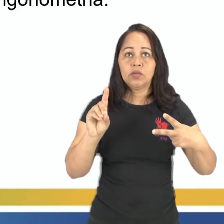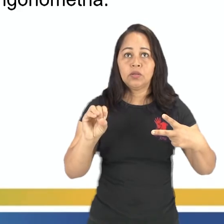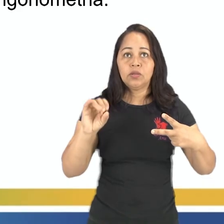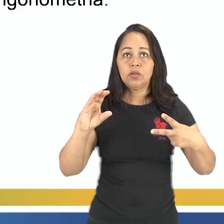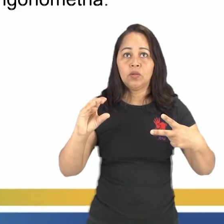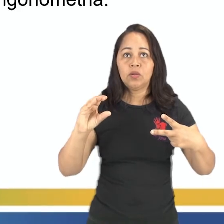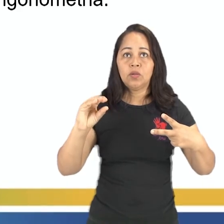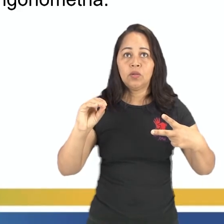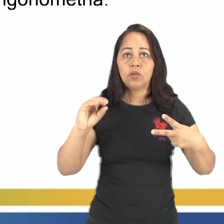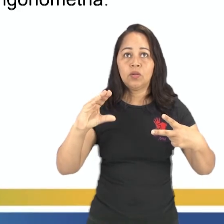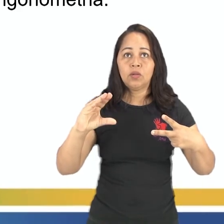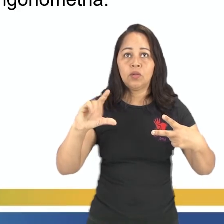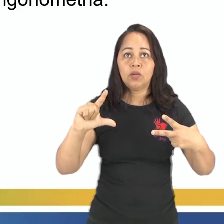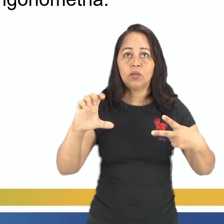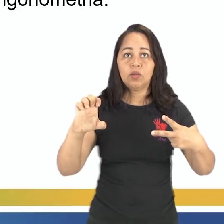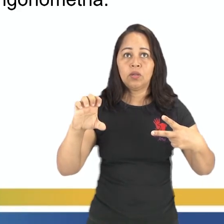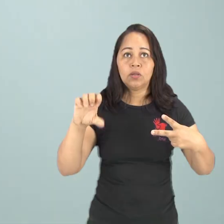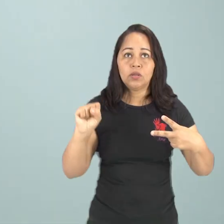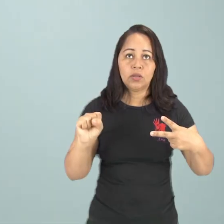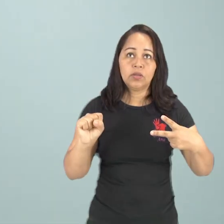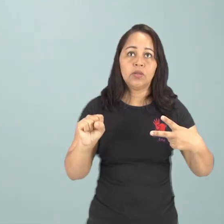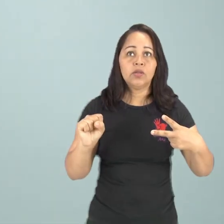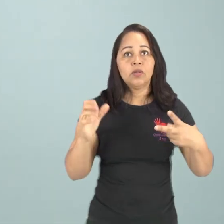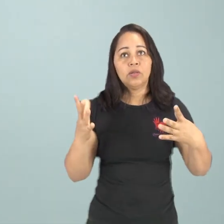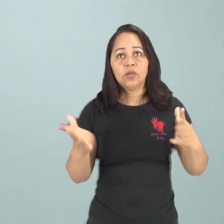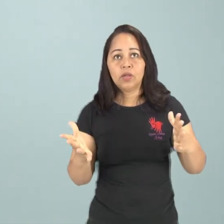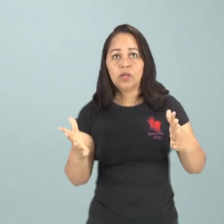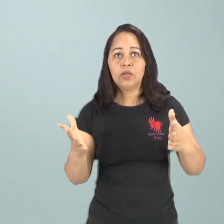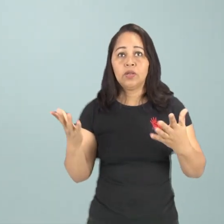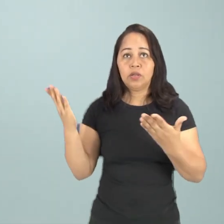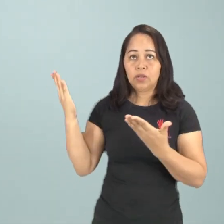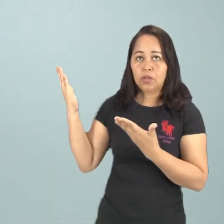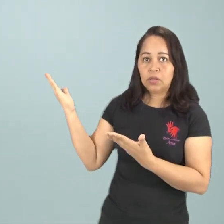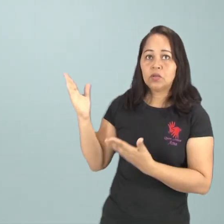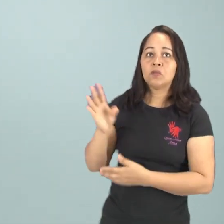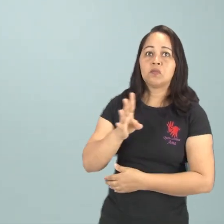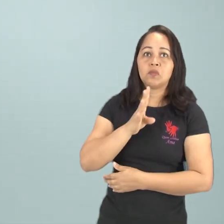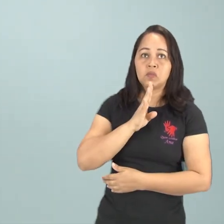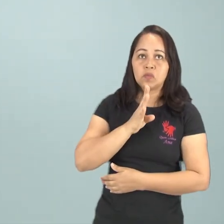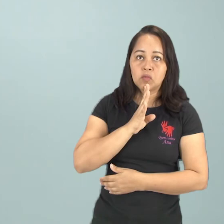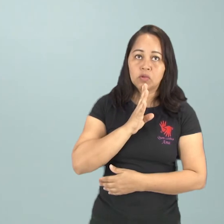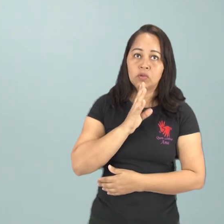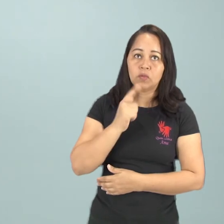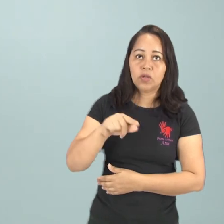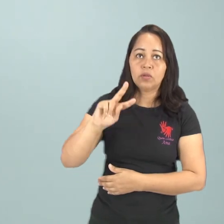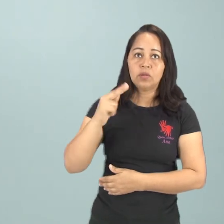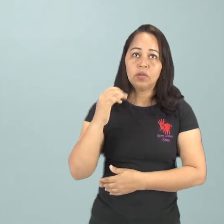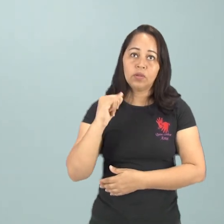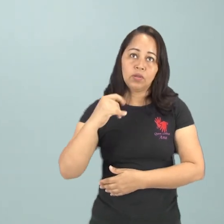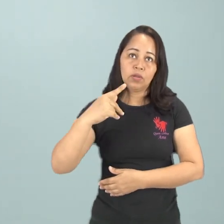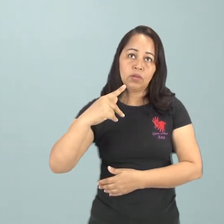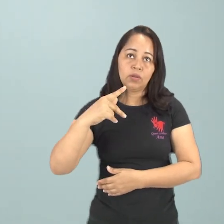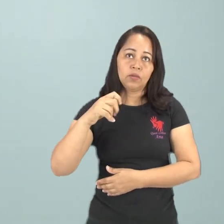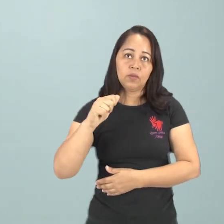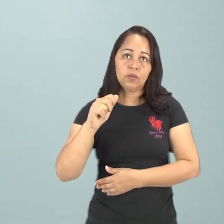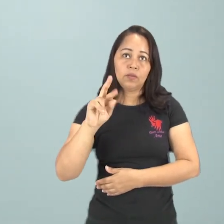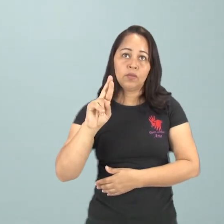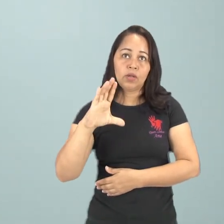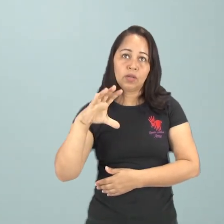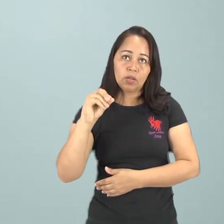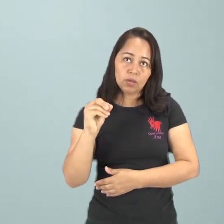trigonometria. Gente, nós vamos ficar por aqui nessa aula de hoje sobre as noções primitivas da